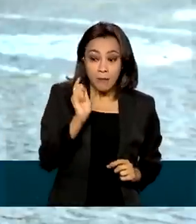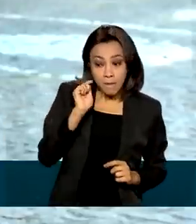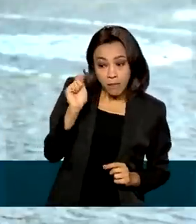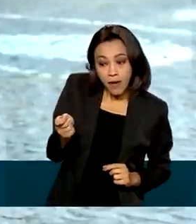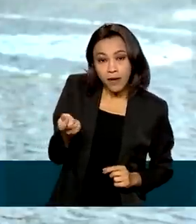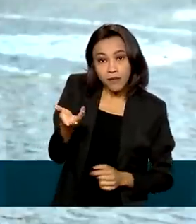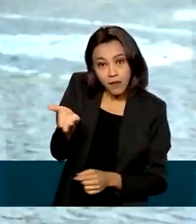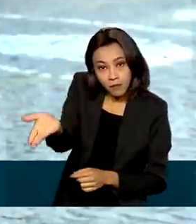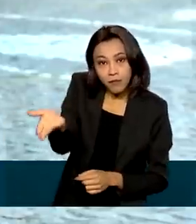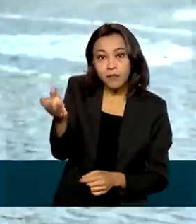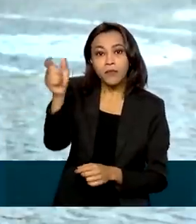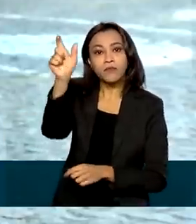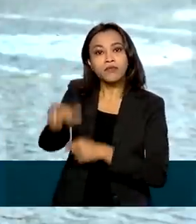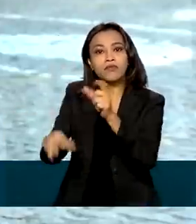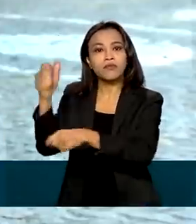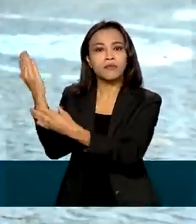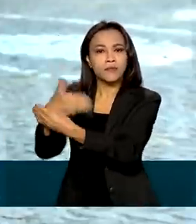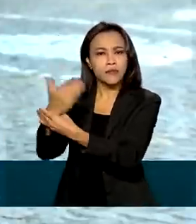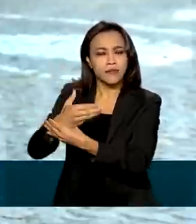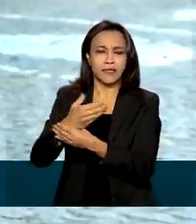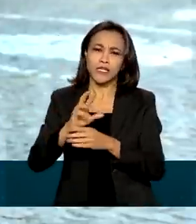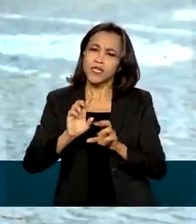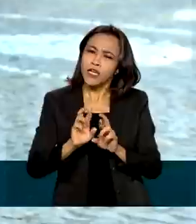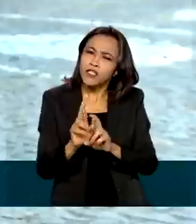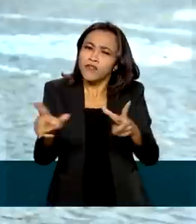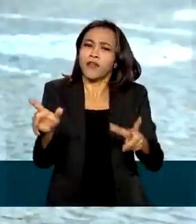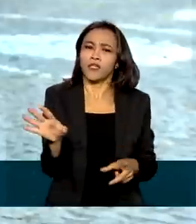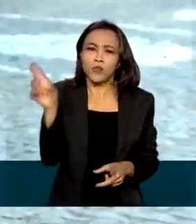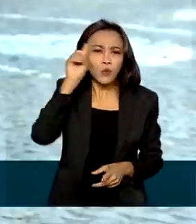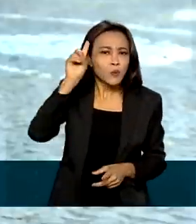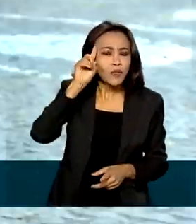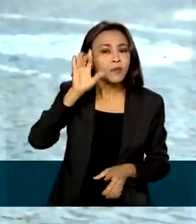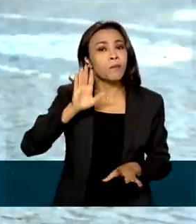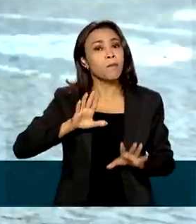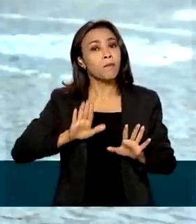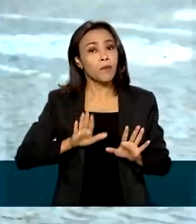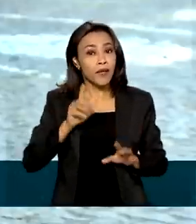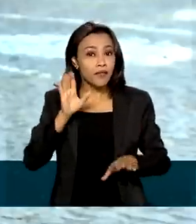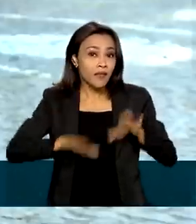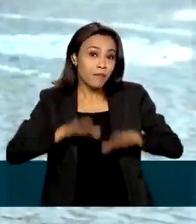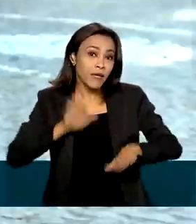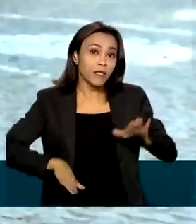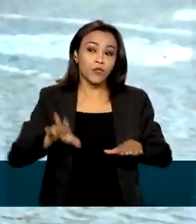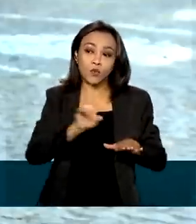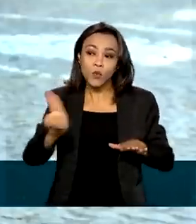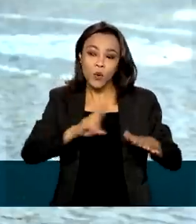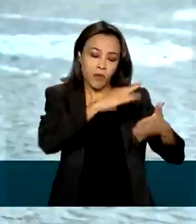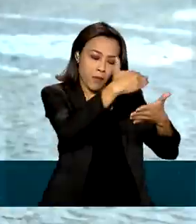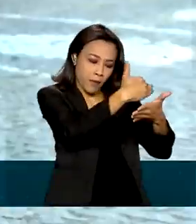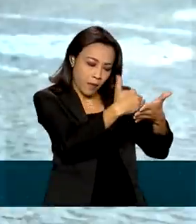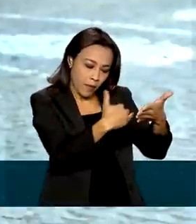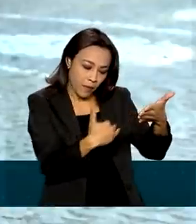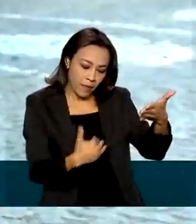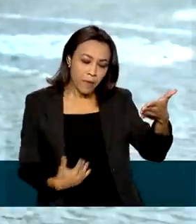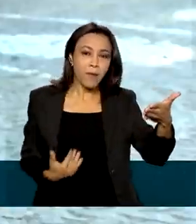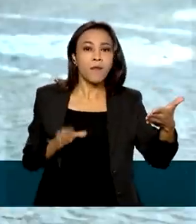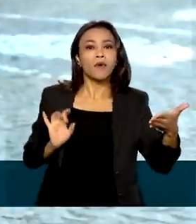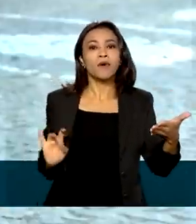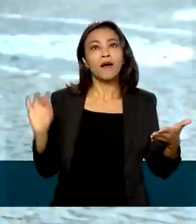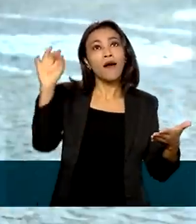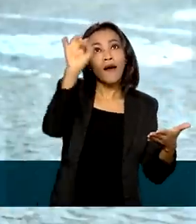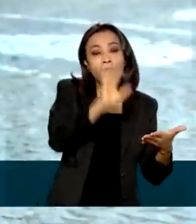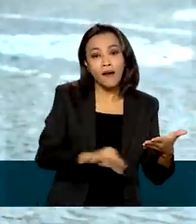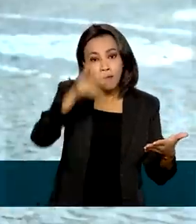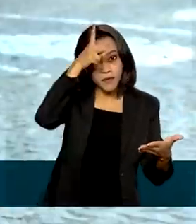taxistas tem datas diferentes em agosto, porque depende do envio de uma lista de beneficiários pelas prefeituras ao